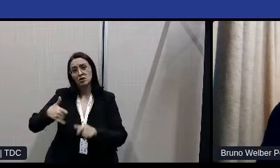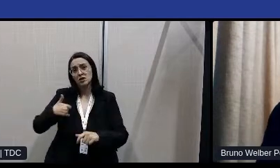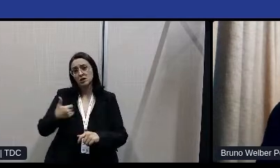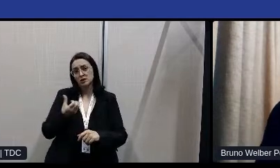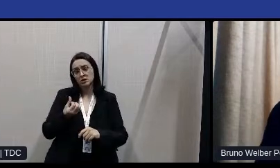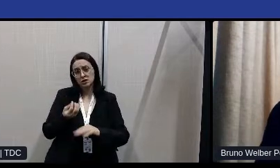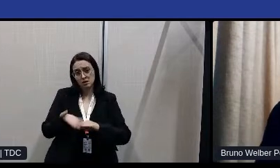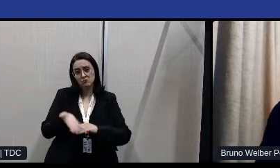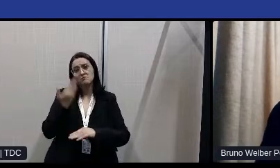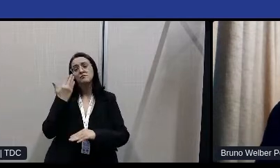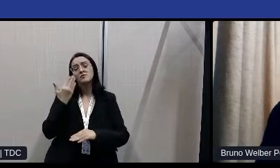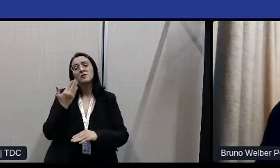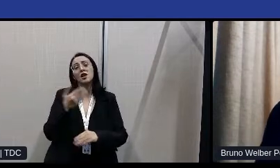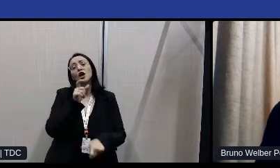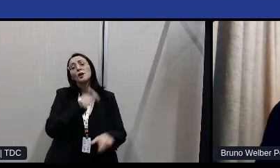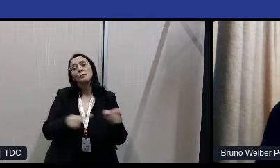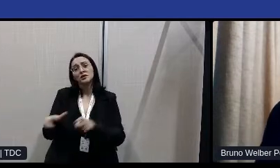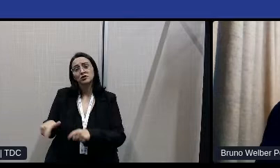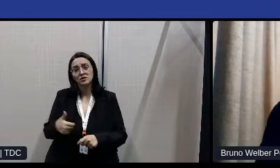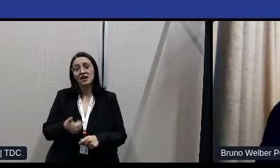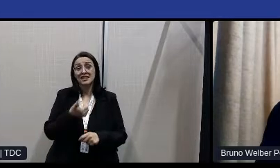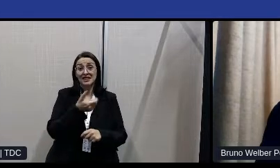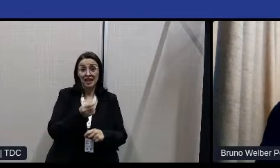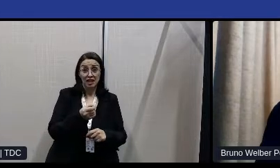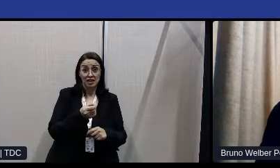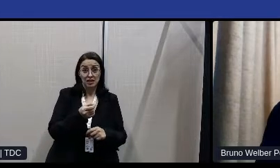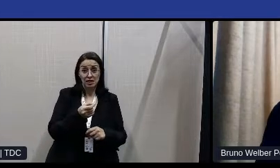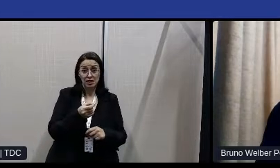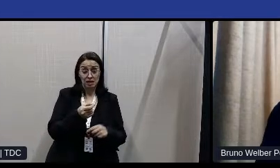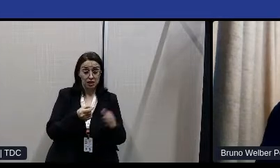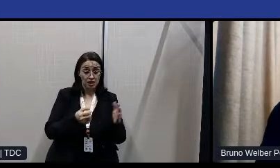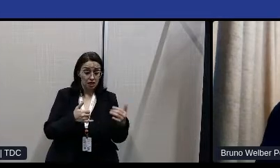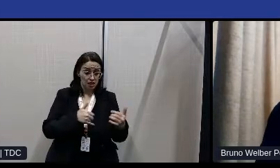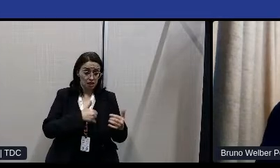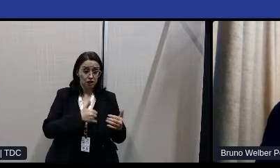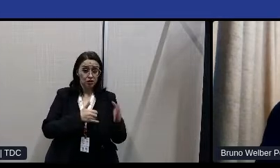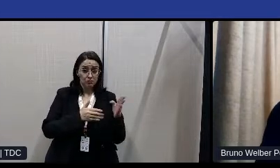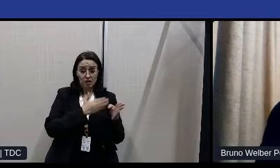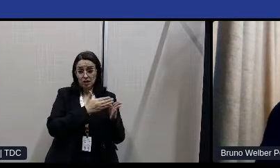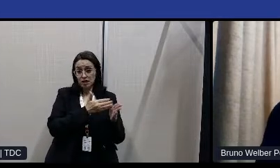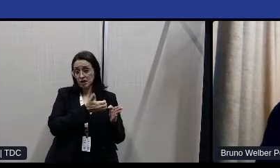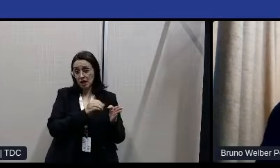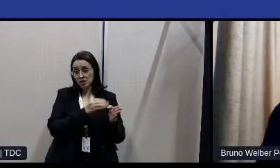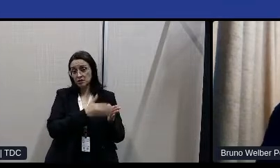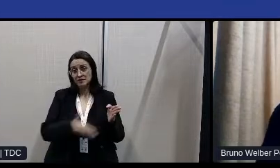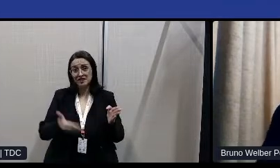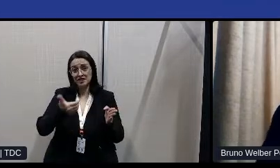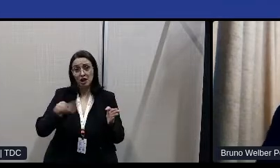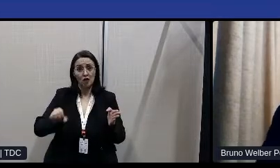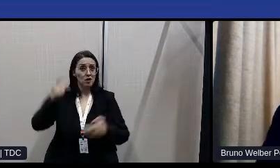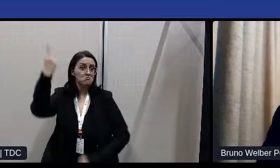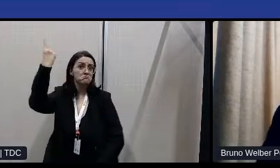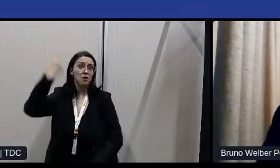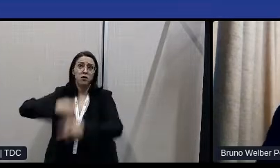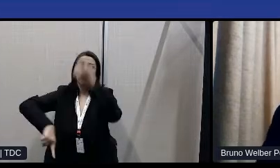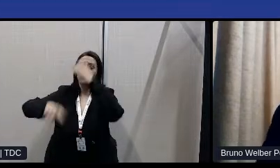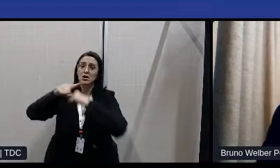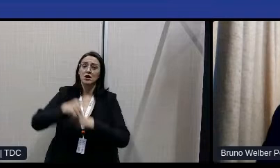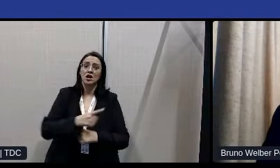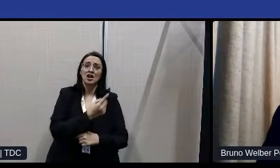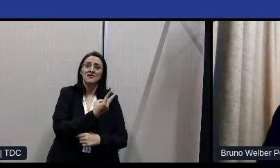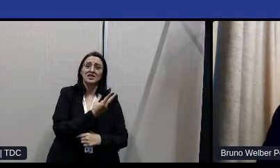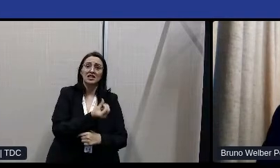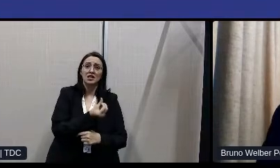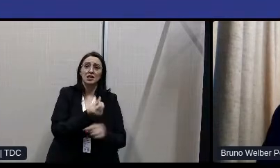anos, pessoas de 10 a 19 anos também. A gente teve um salto gigantesco, de 26 para